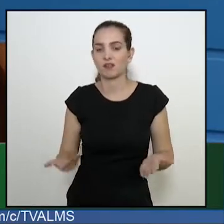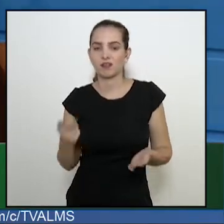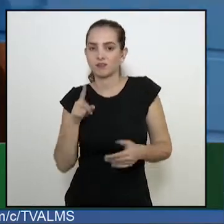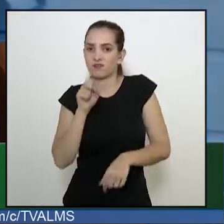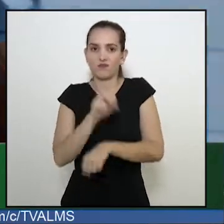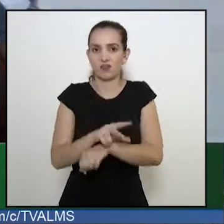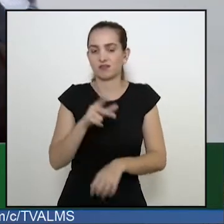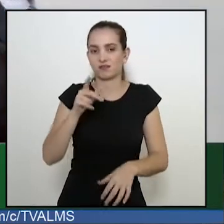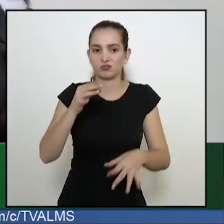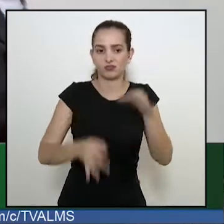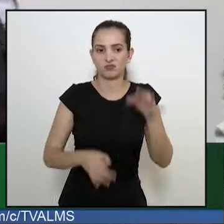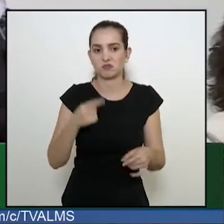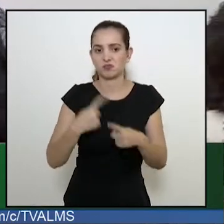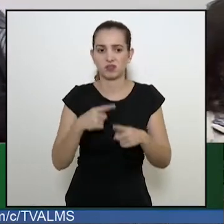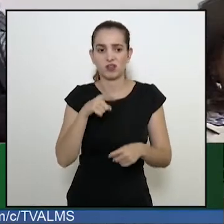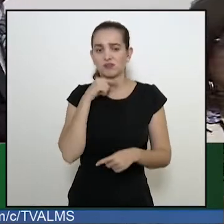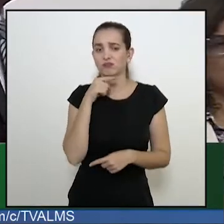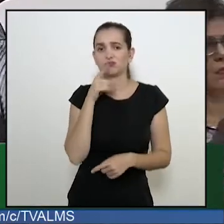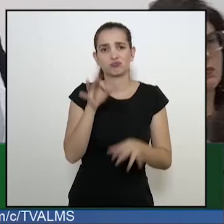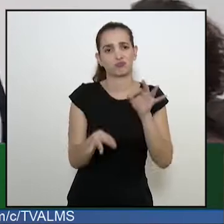condições de continuar julgando ninguém.